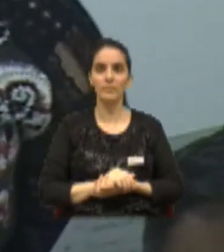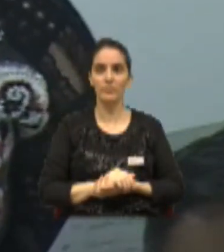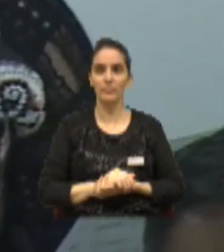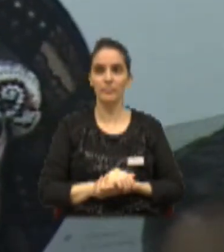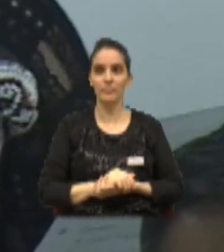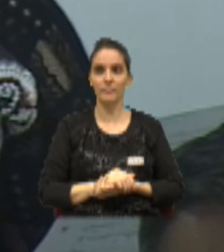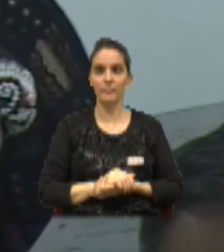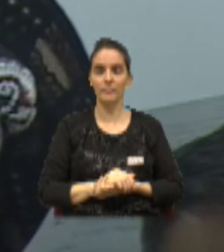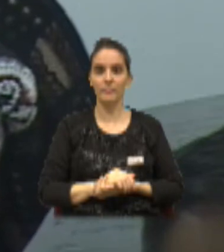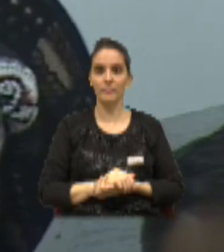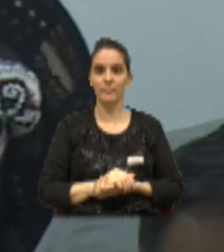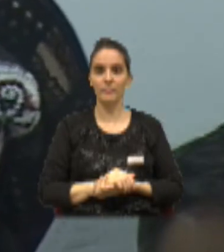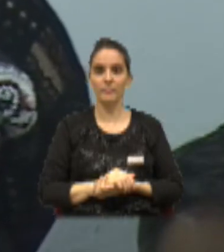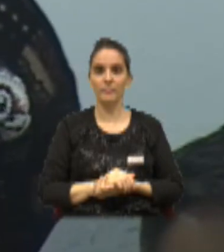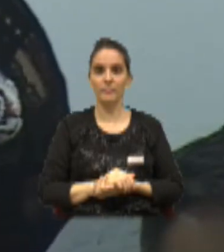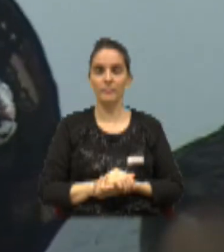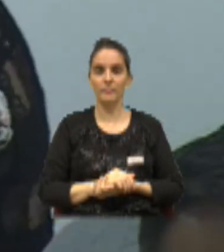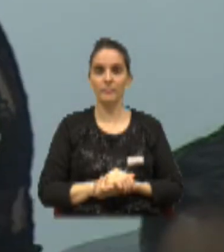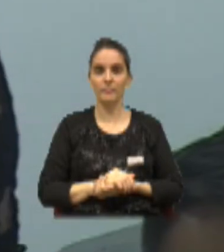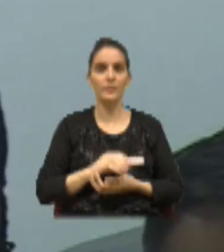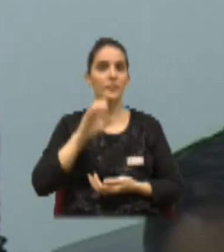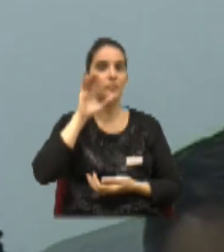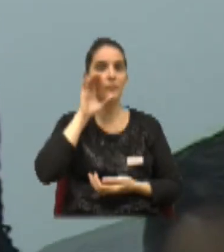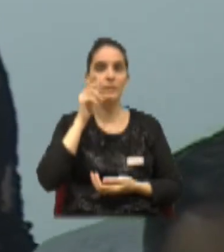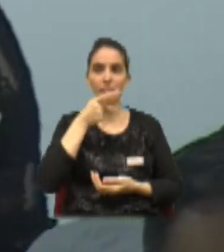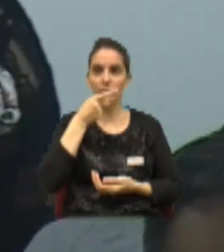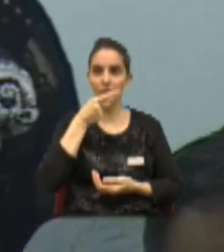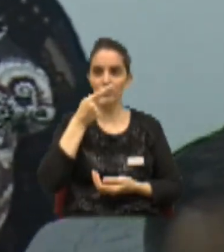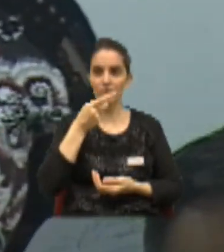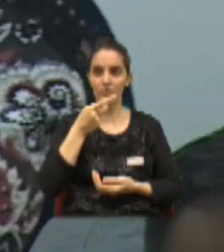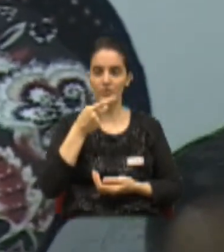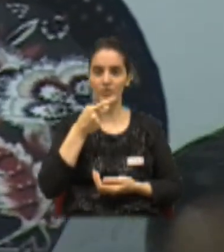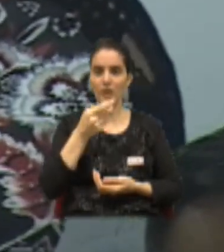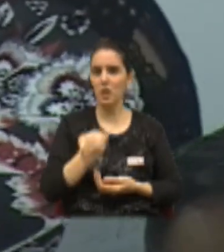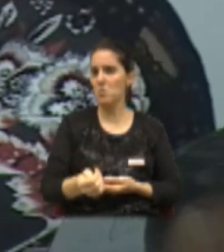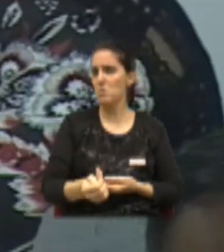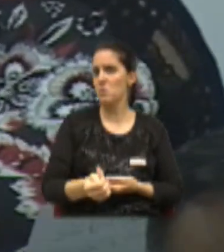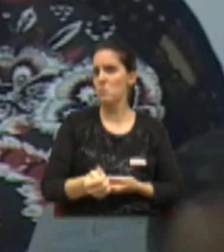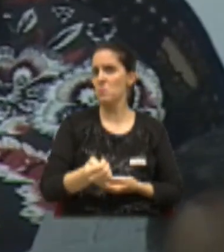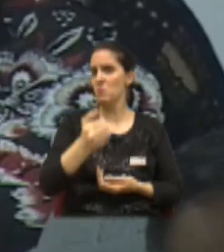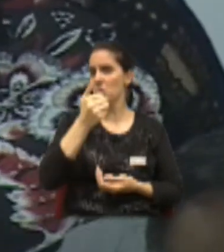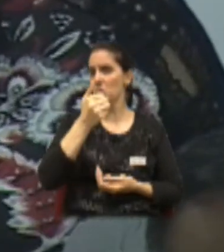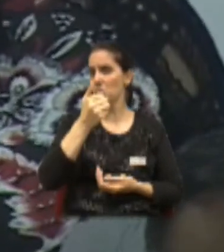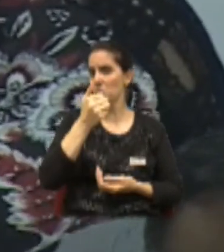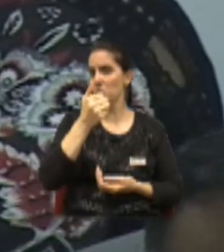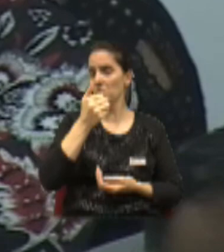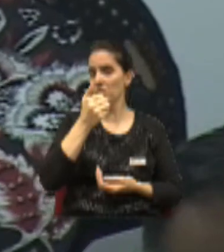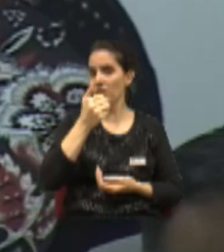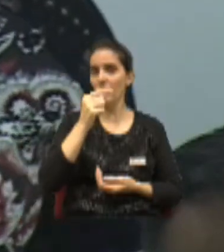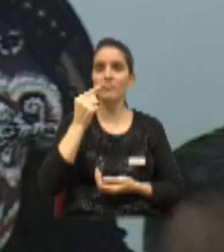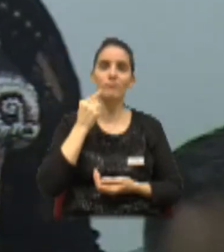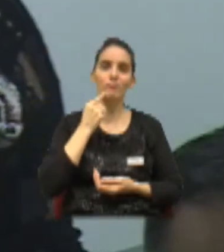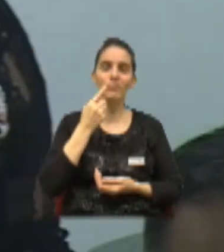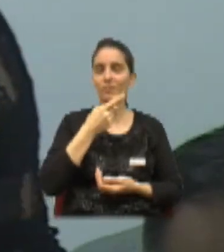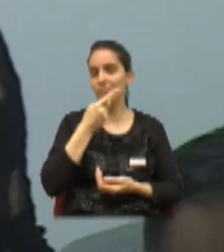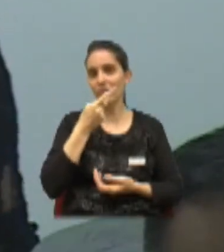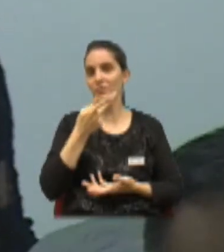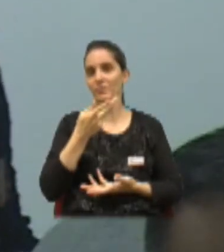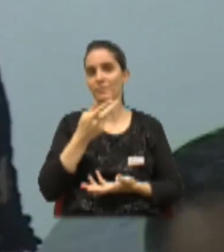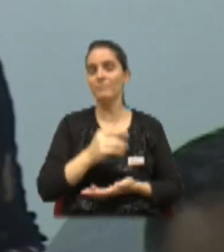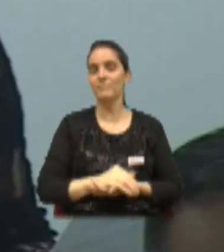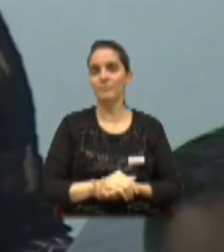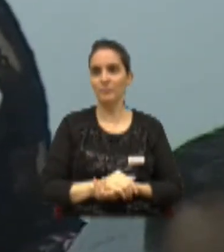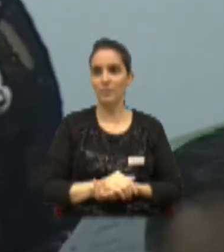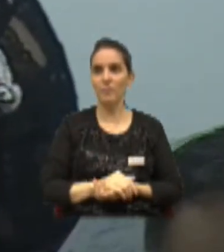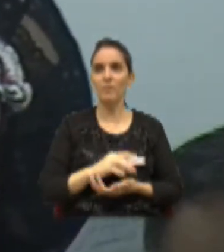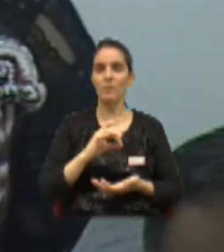e a minha fala, eu estava pronta para falar mais ou menos a fala do nosso vereador Cleiton, é exatamente isso.